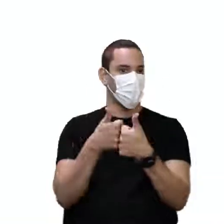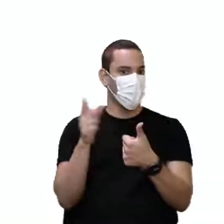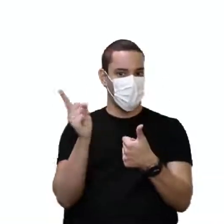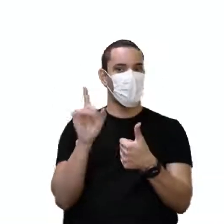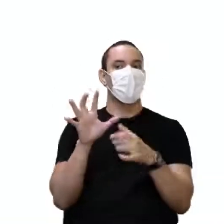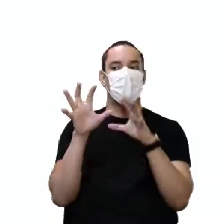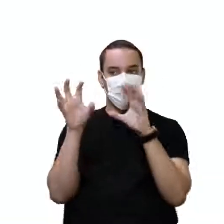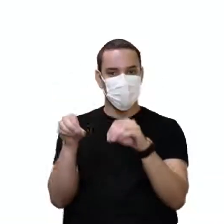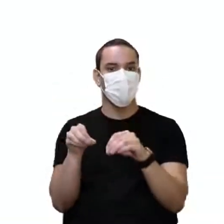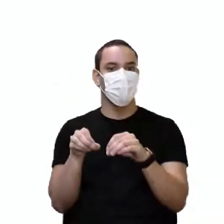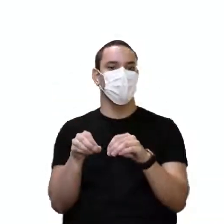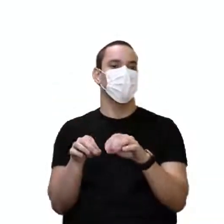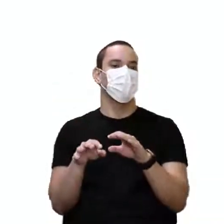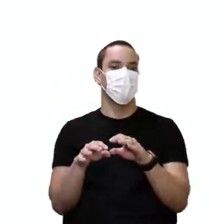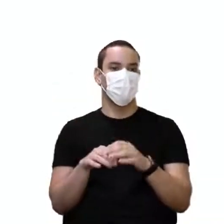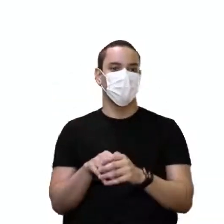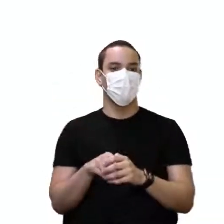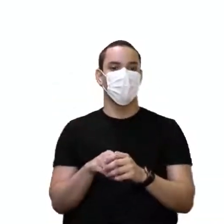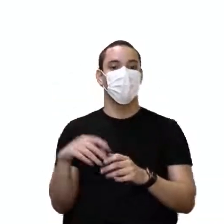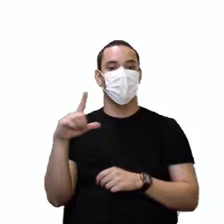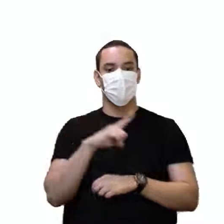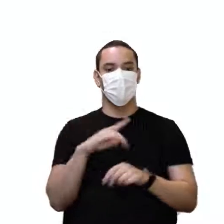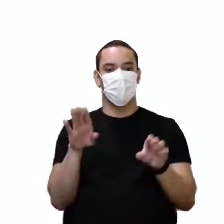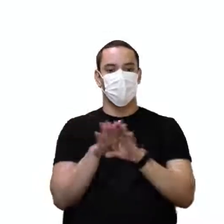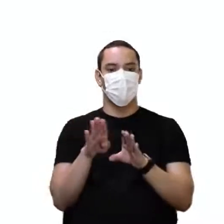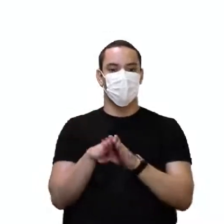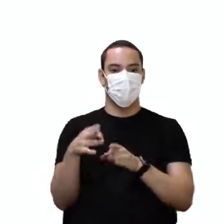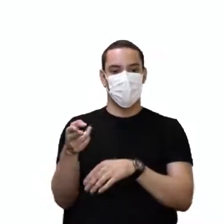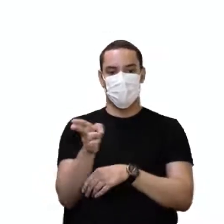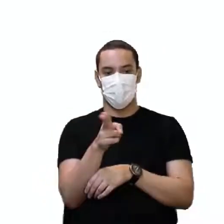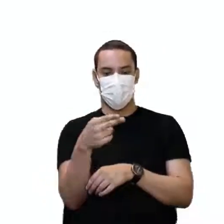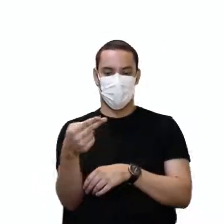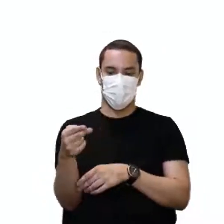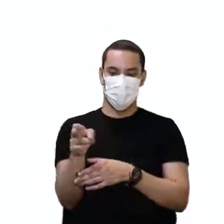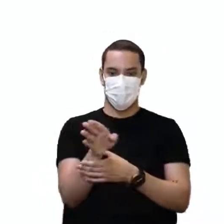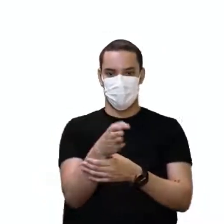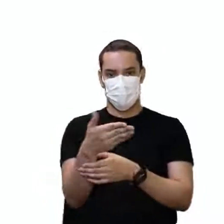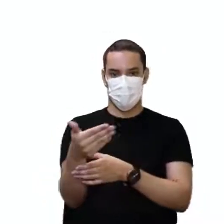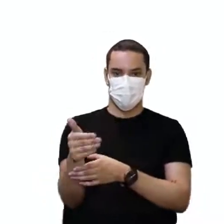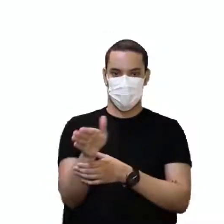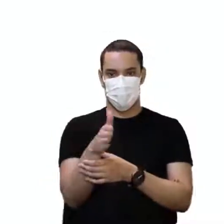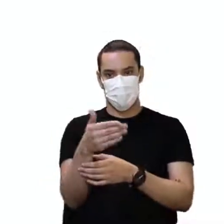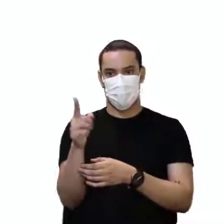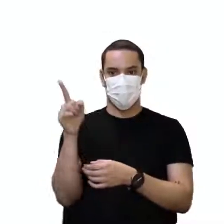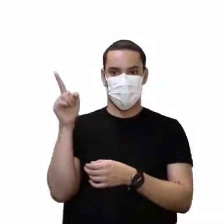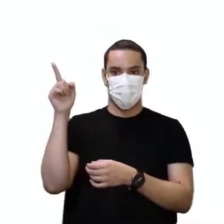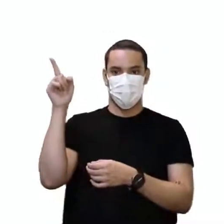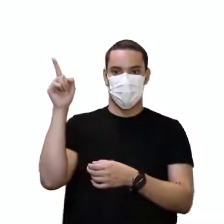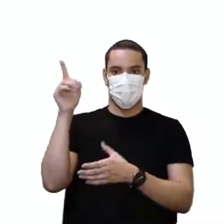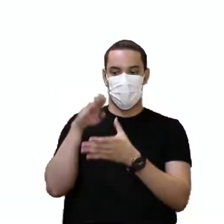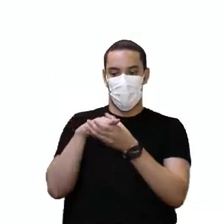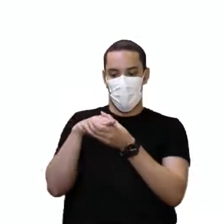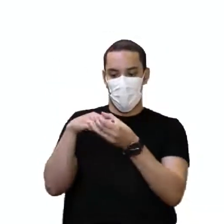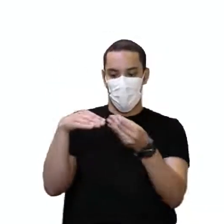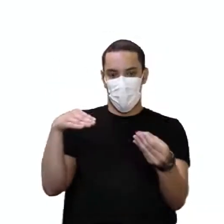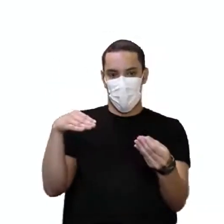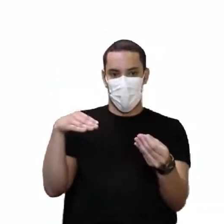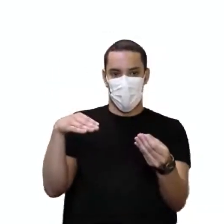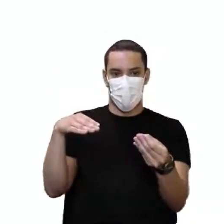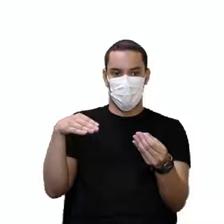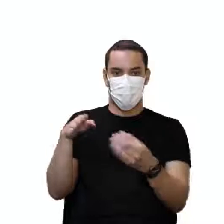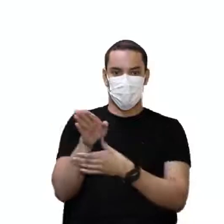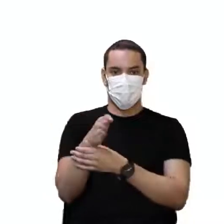elas são meio bravas. E aí a gente tem essa cauda. Você pode observar nessa foto de cima que a cauda ela é meio achatada, parece um